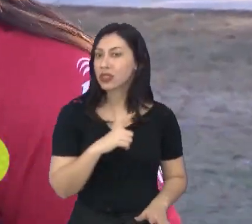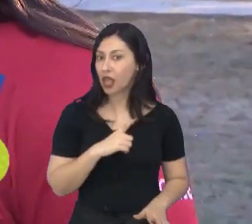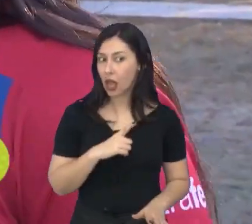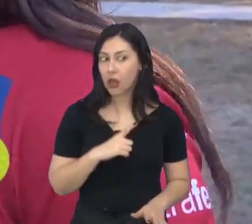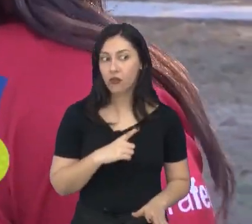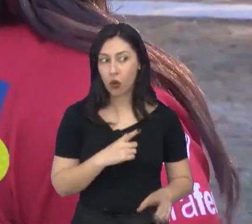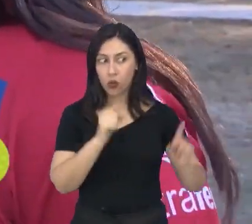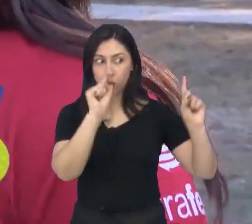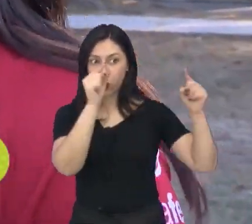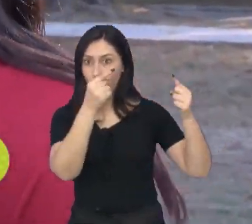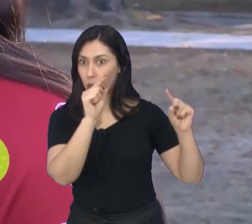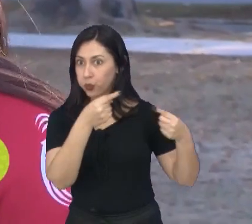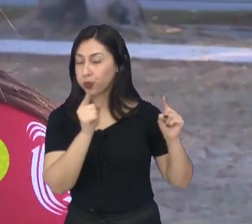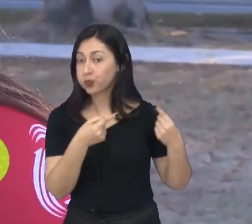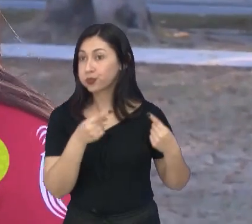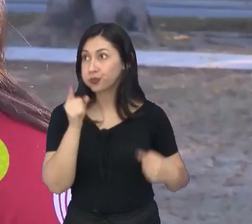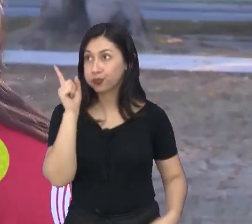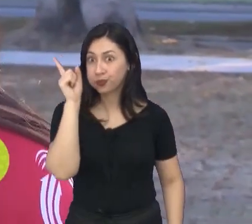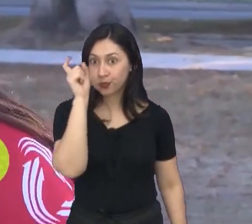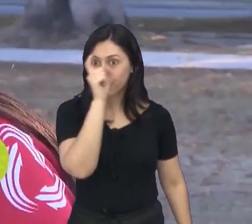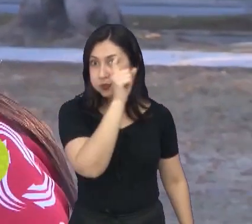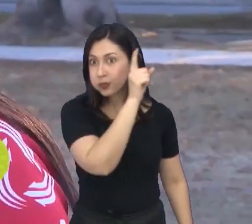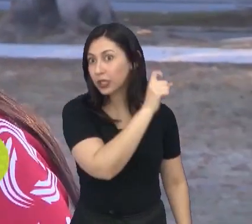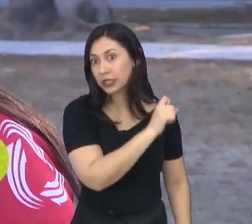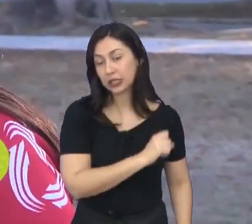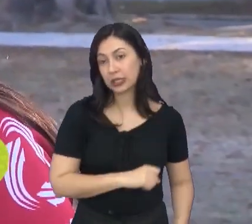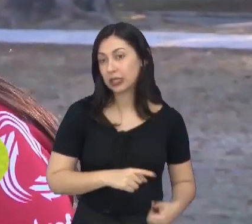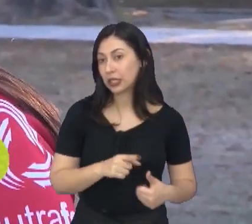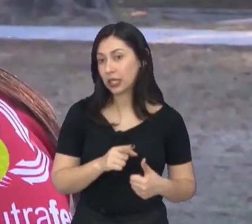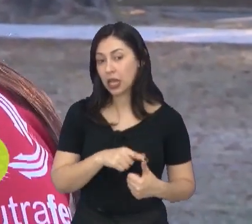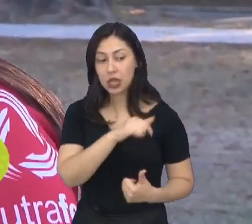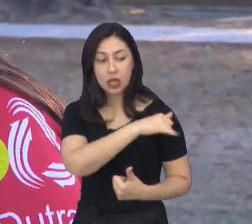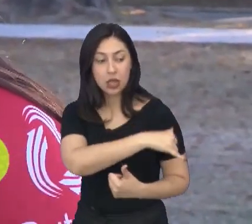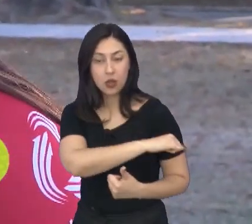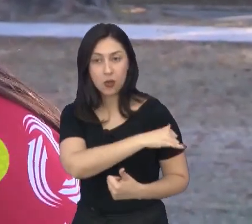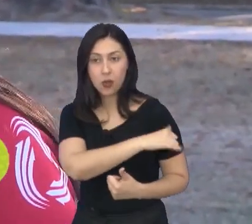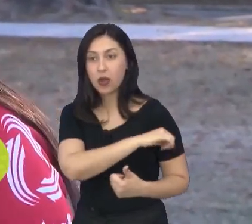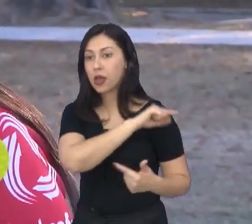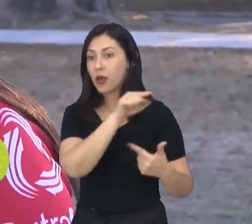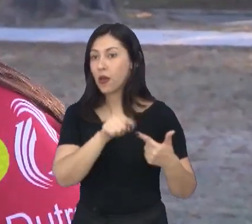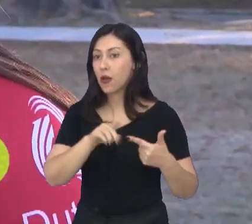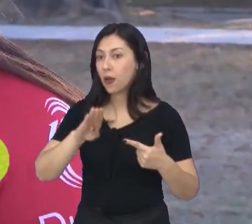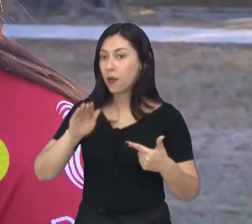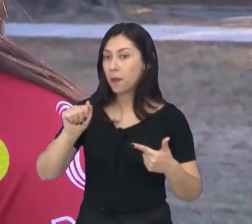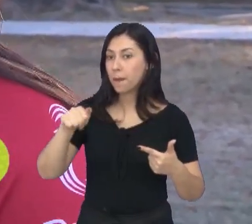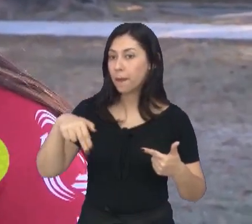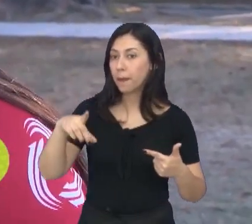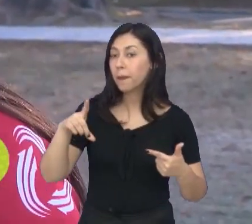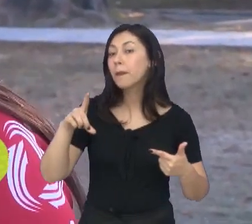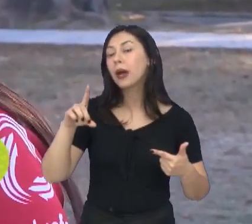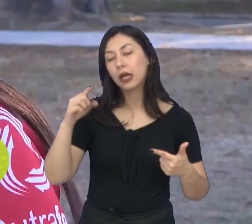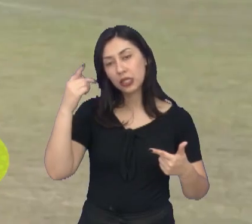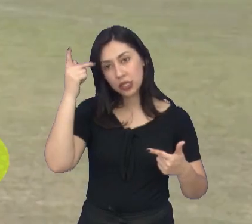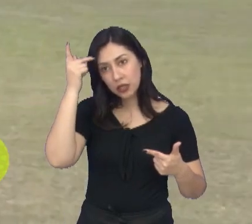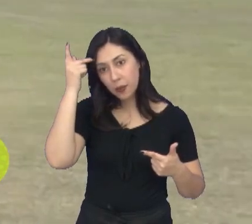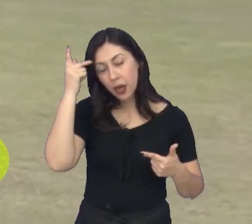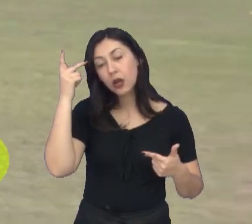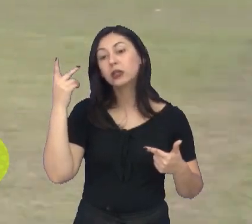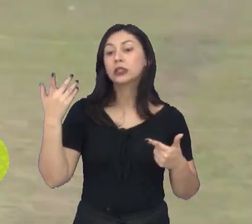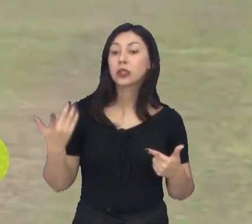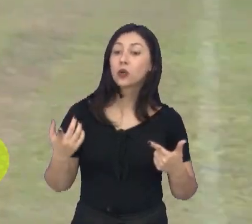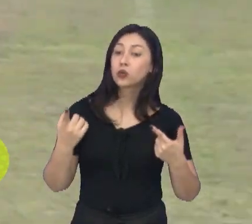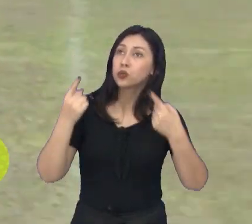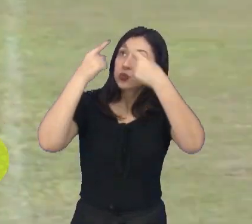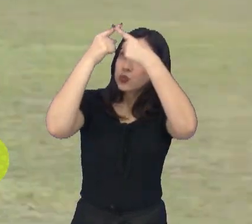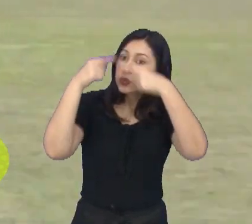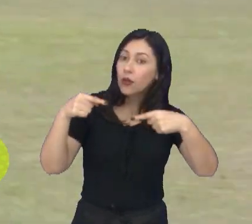que a gente jogou, tanto do El Shaddai, que é um time do Rio, contra o Band, que é um time da capital de São Paulo. Foram jogos duros,